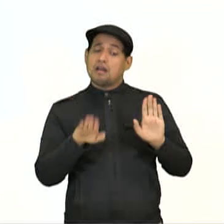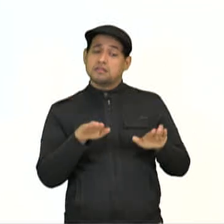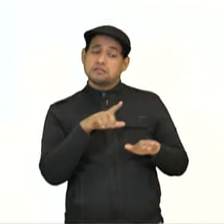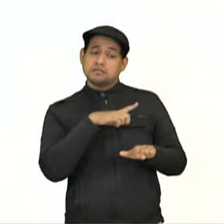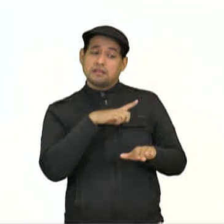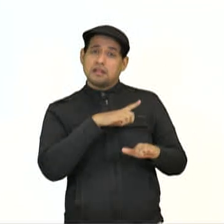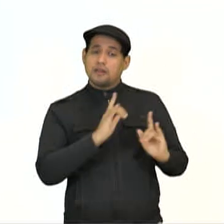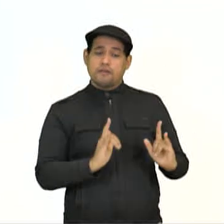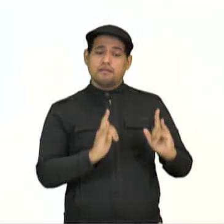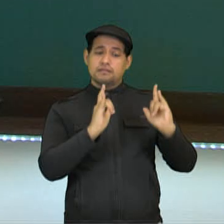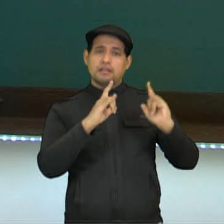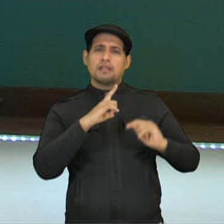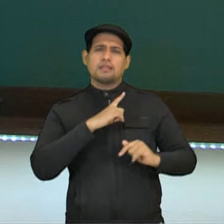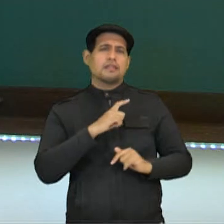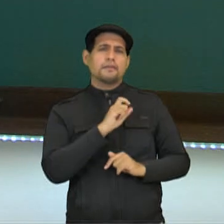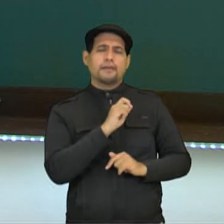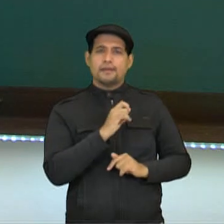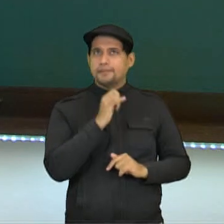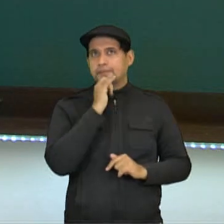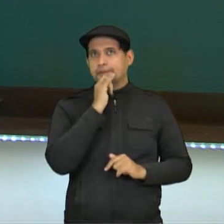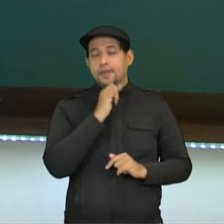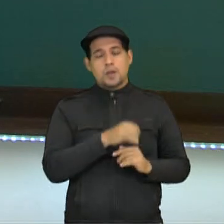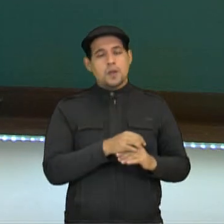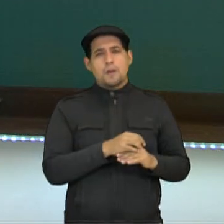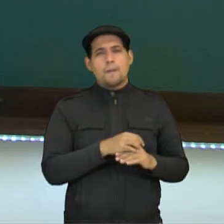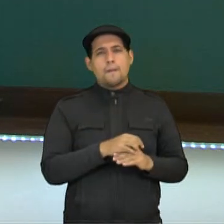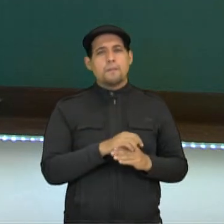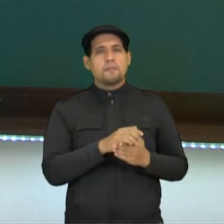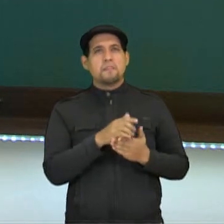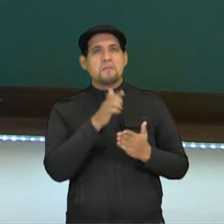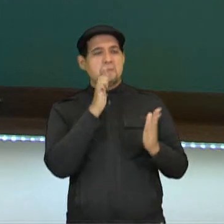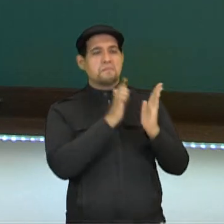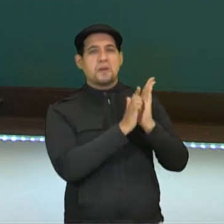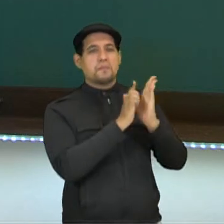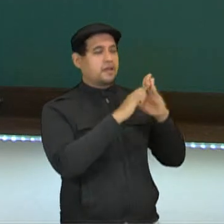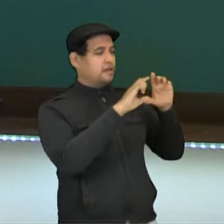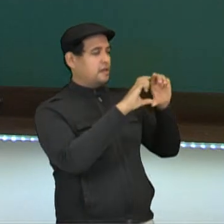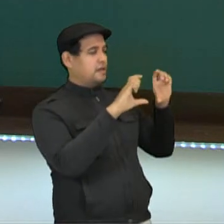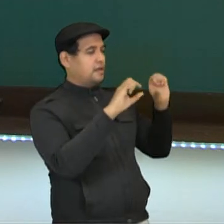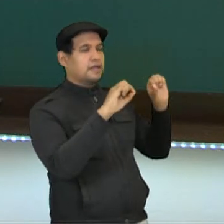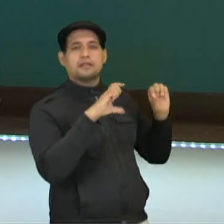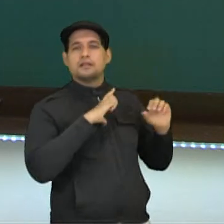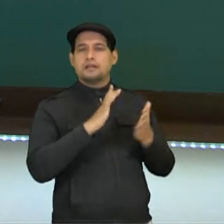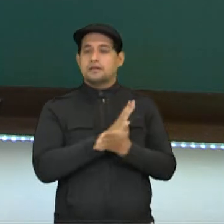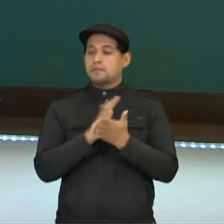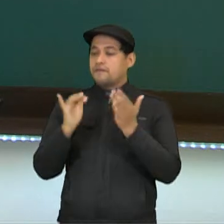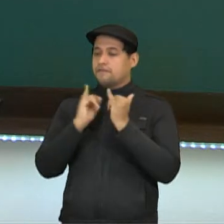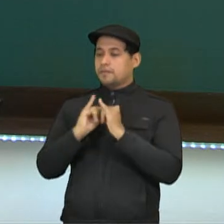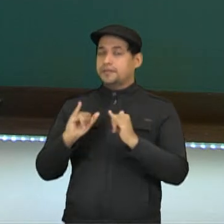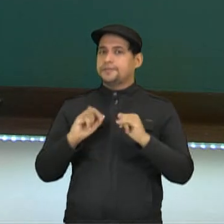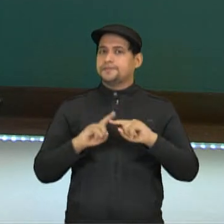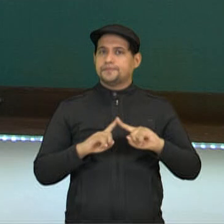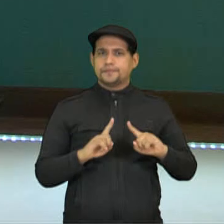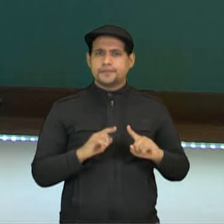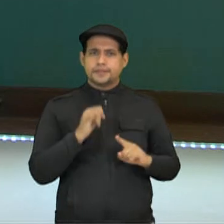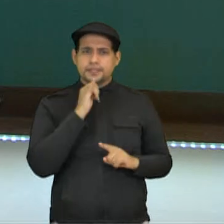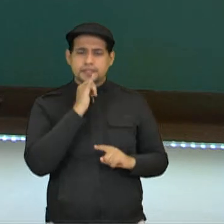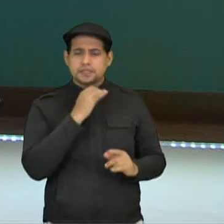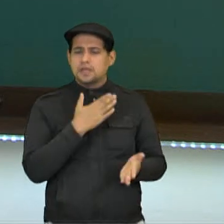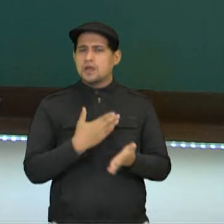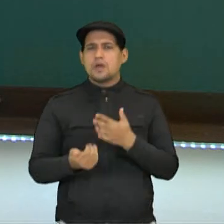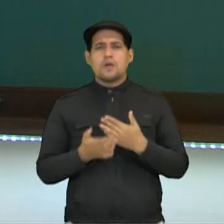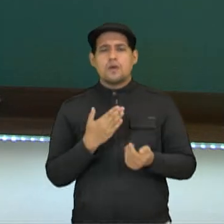dentro do elevador e tem lá, né, um papelzinho tendo alguns classificados. Ou seja, em